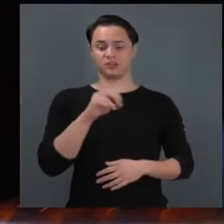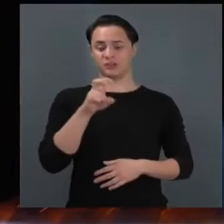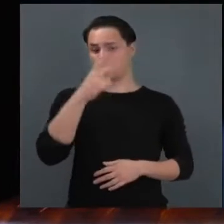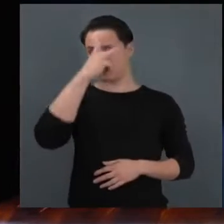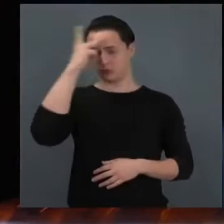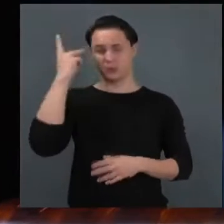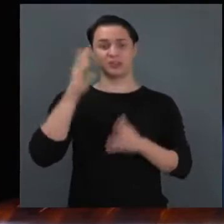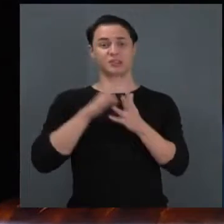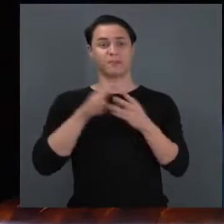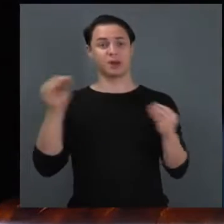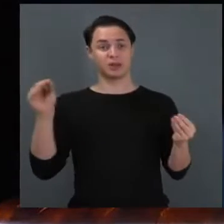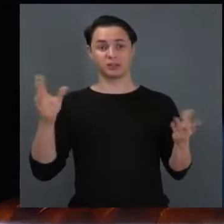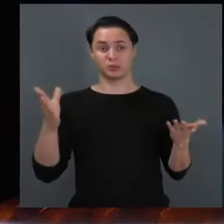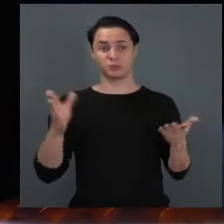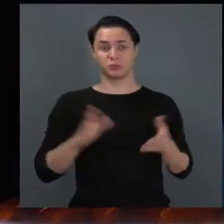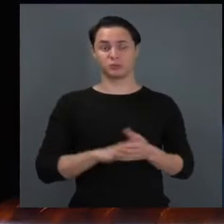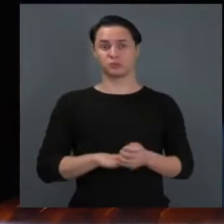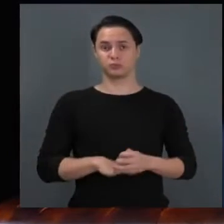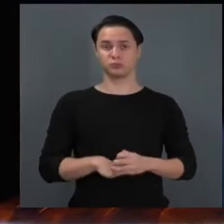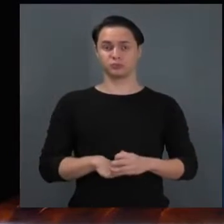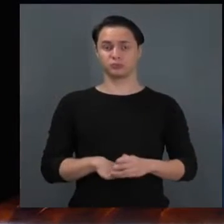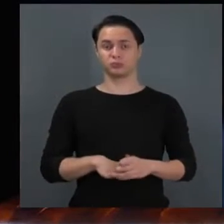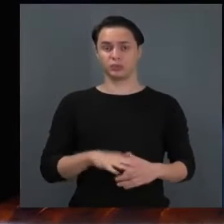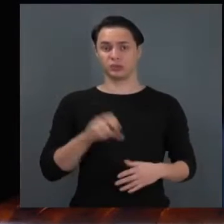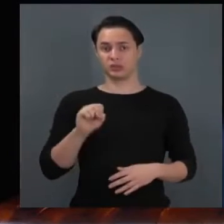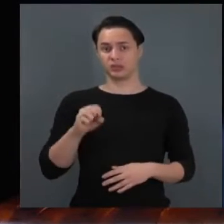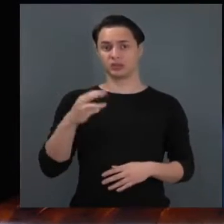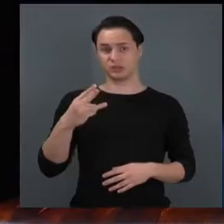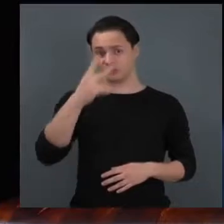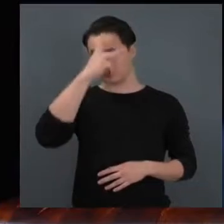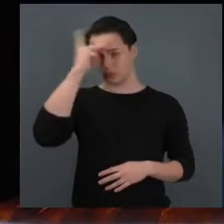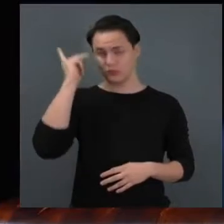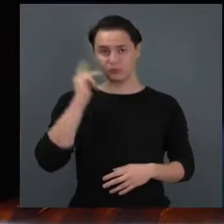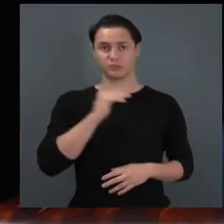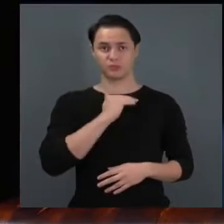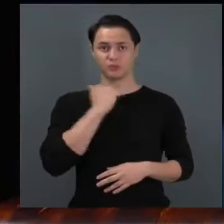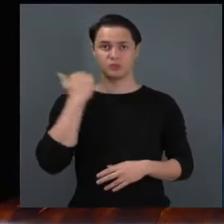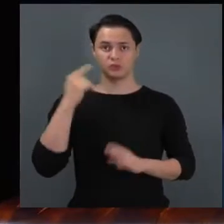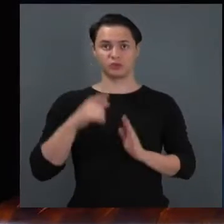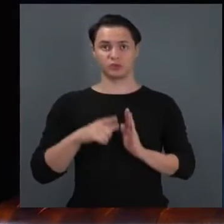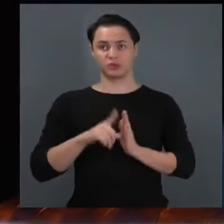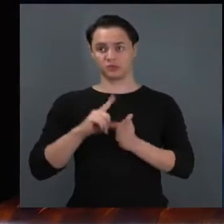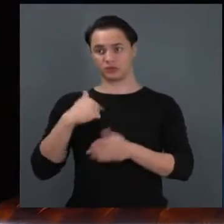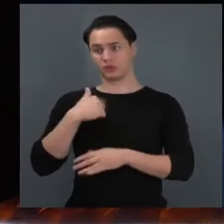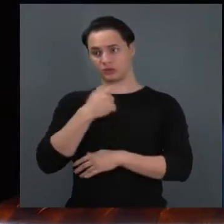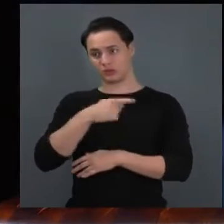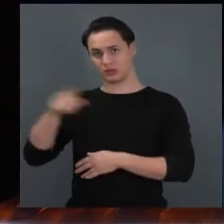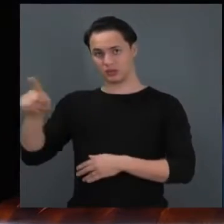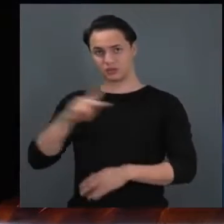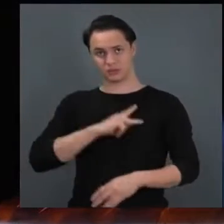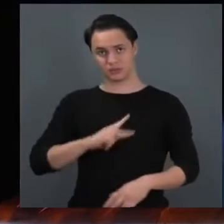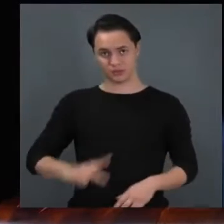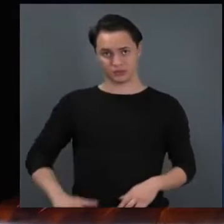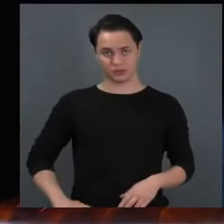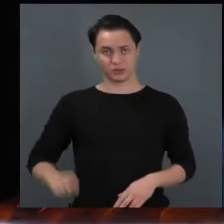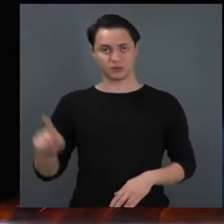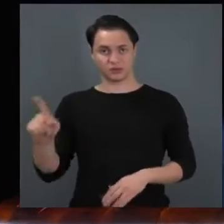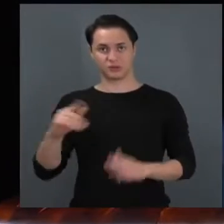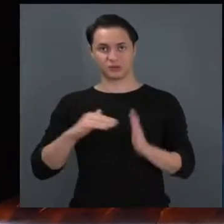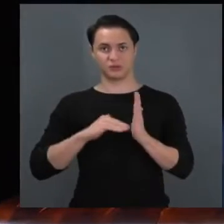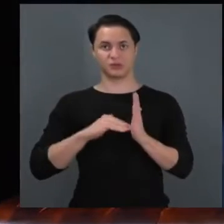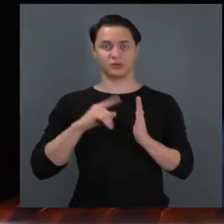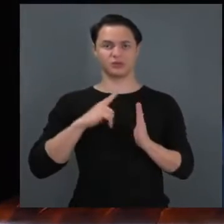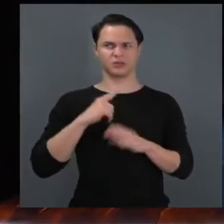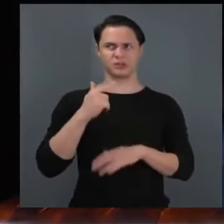desaparecidos. Aqui o número já está em 83 pessoas mortas. Antes de eu ir lá para a presidência do Senado, estava